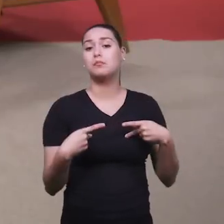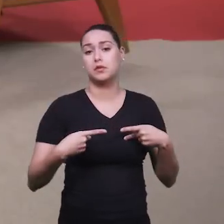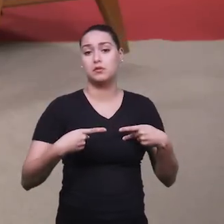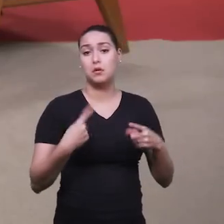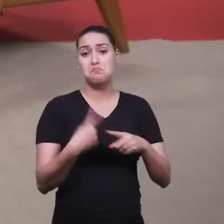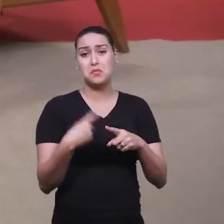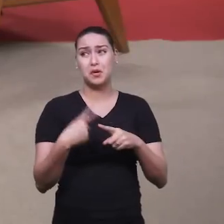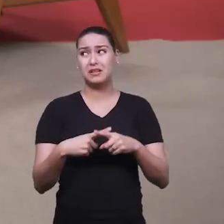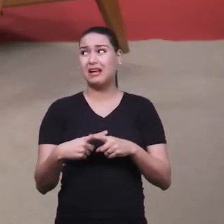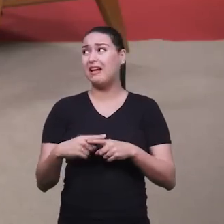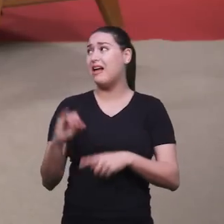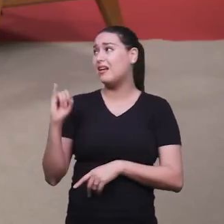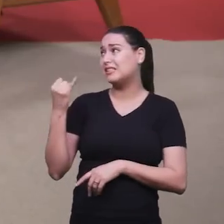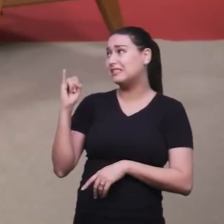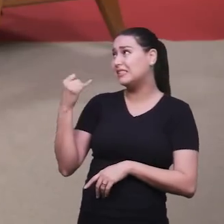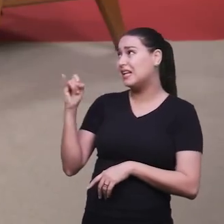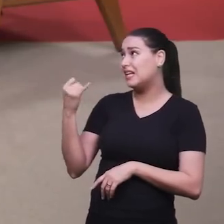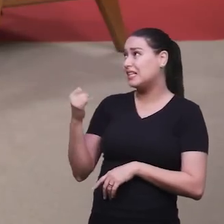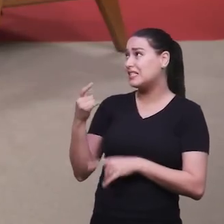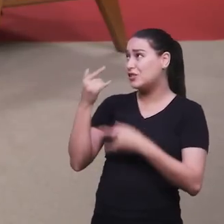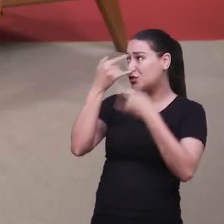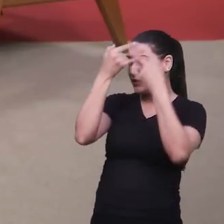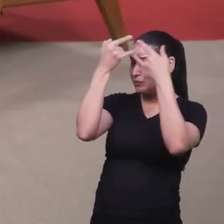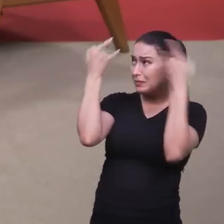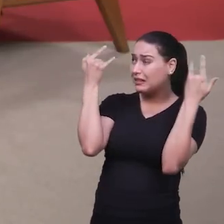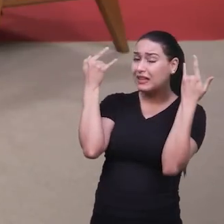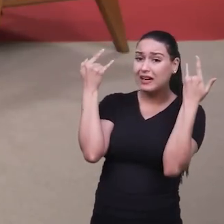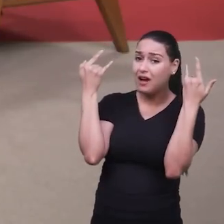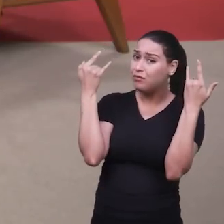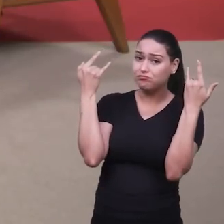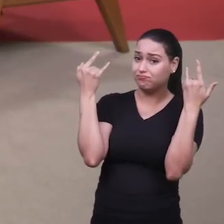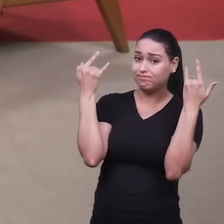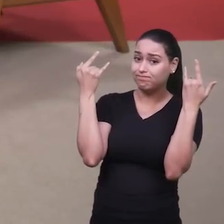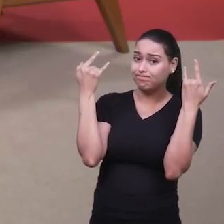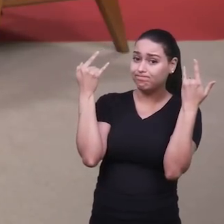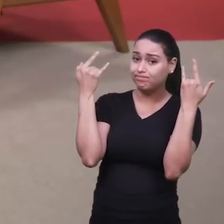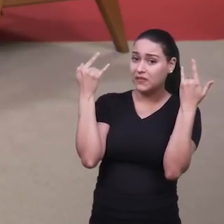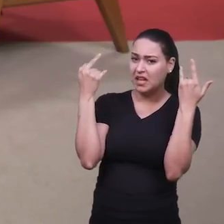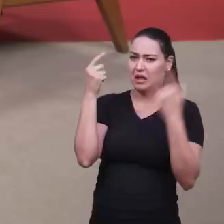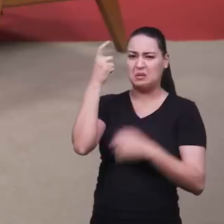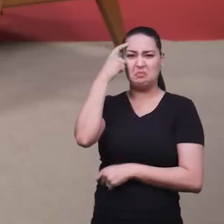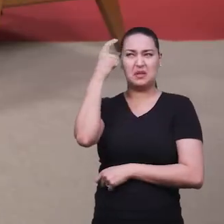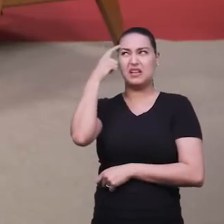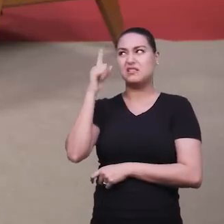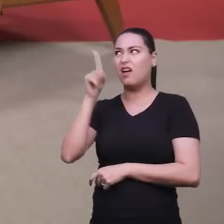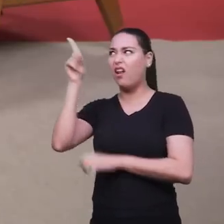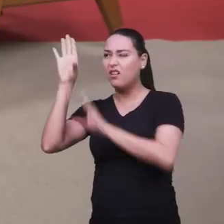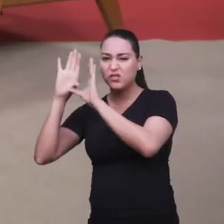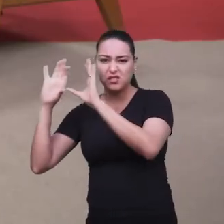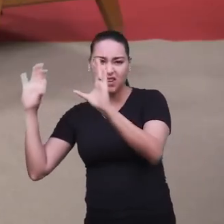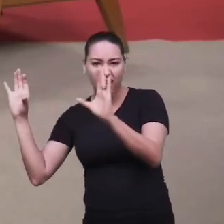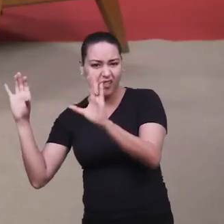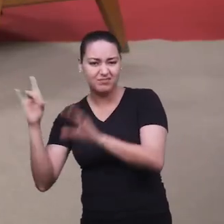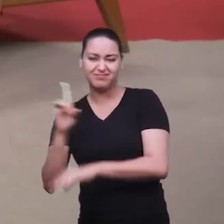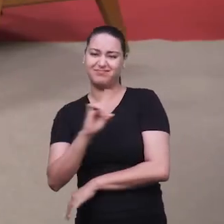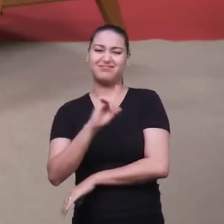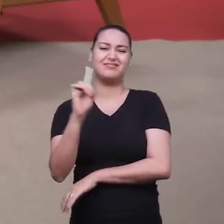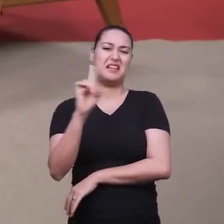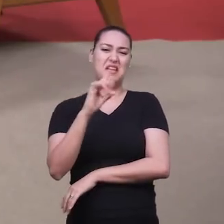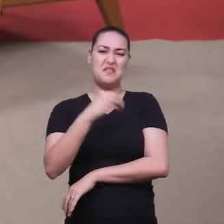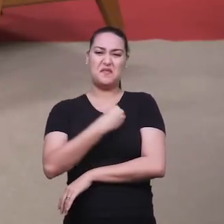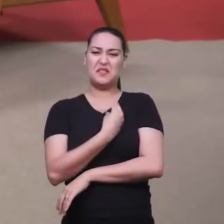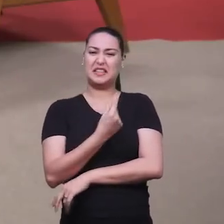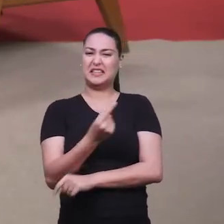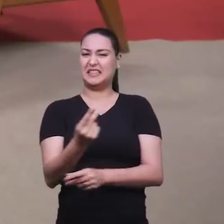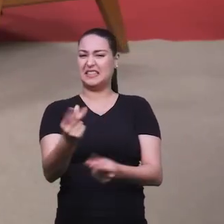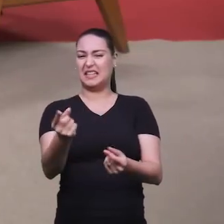assalariado. É aquele que o interesse dele é apenas num resultado imediato e depois ele vai embora. Ele não pensa na